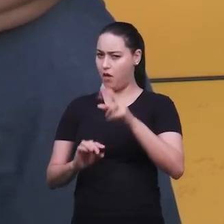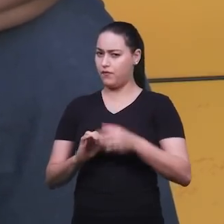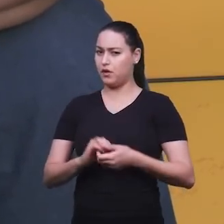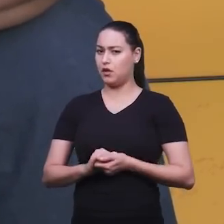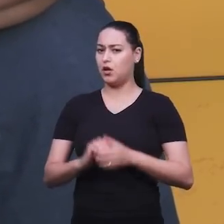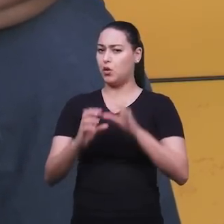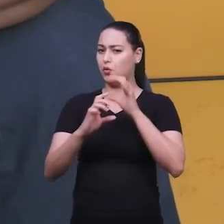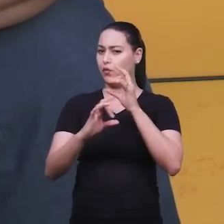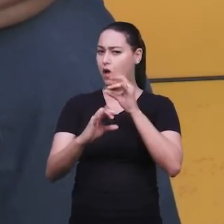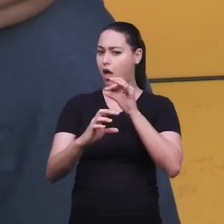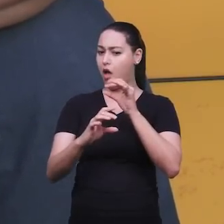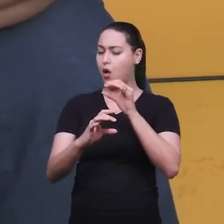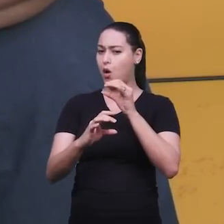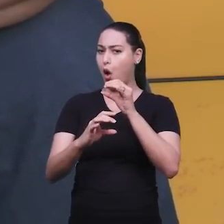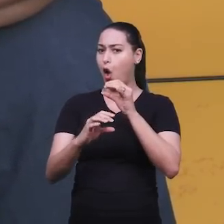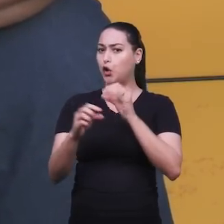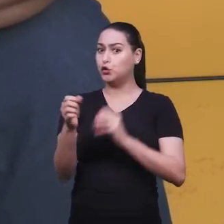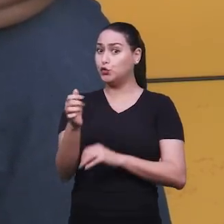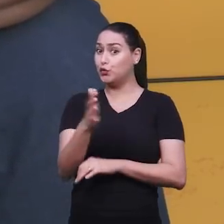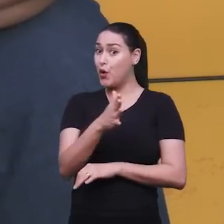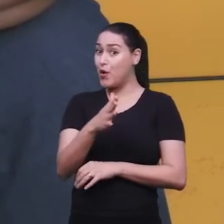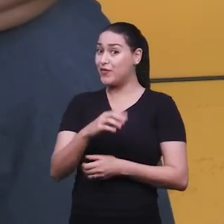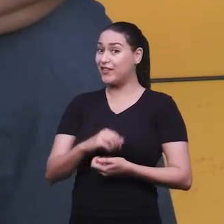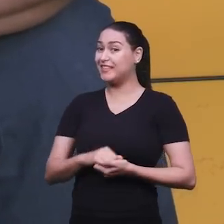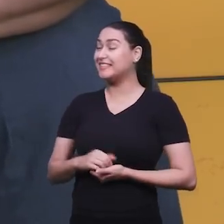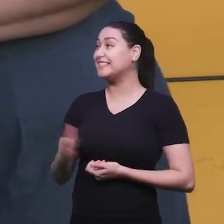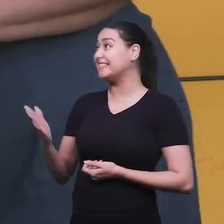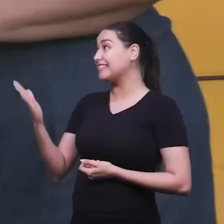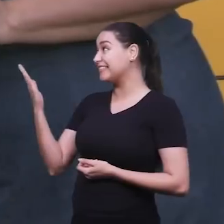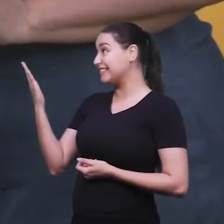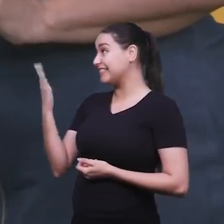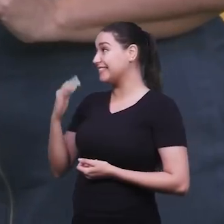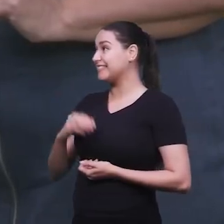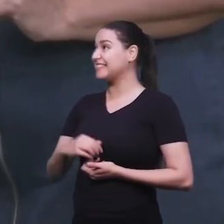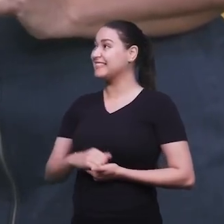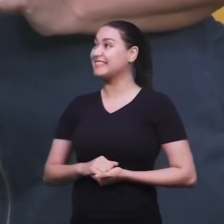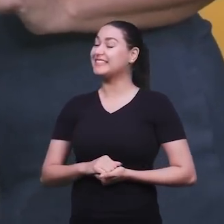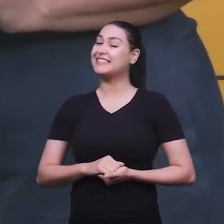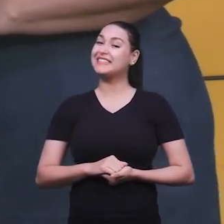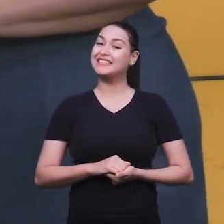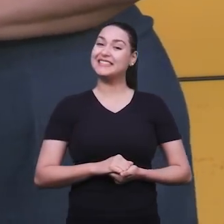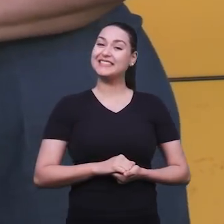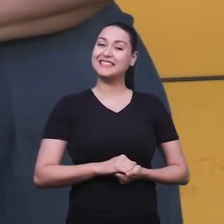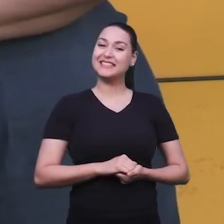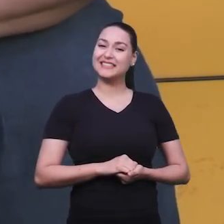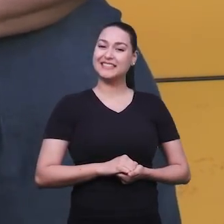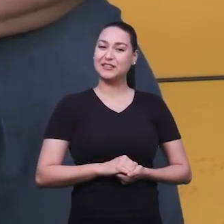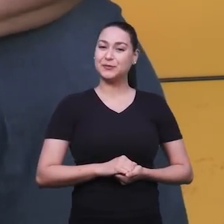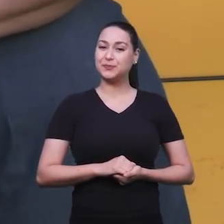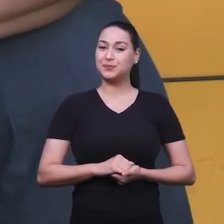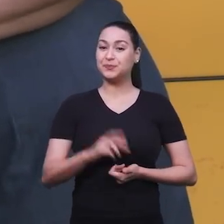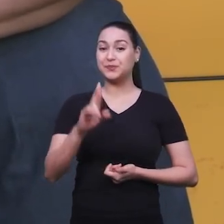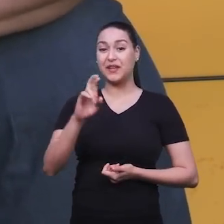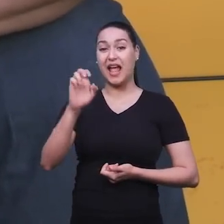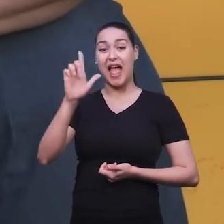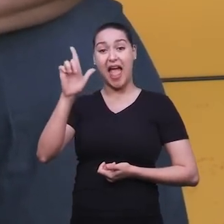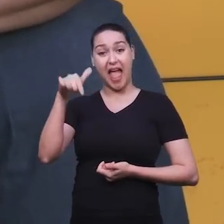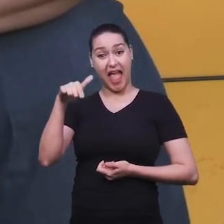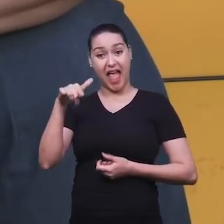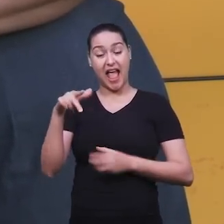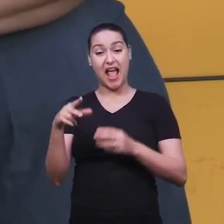Esta nota é nova. Nós estamos aprendendo agora. Vamos aprender o